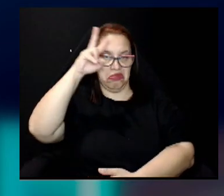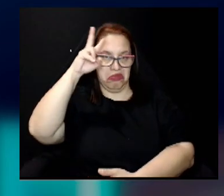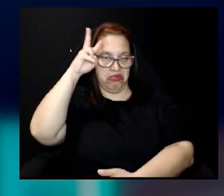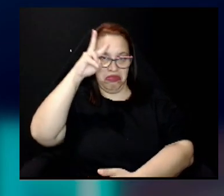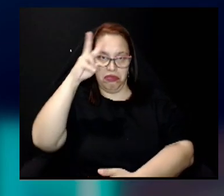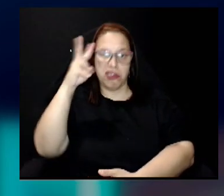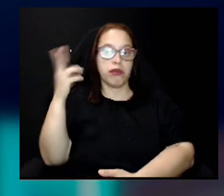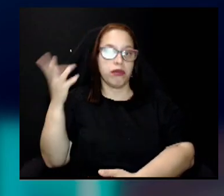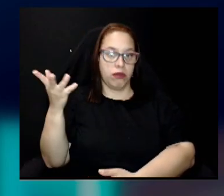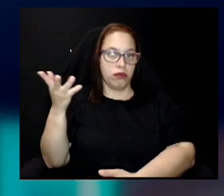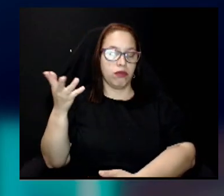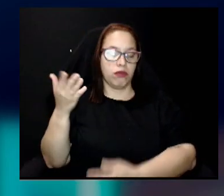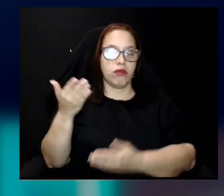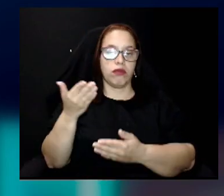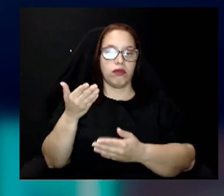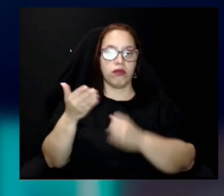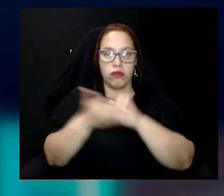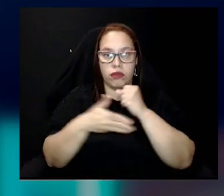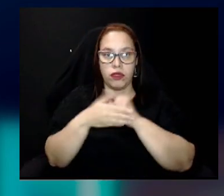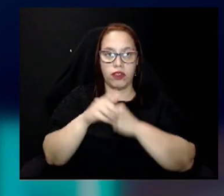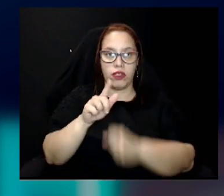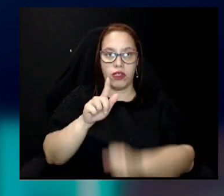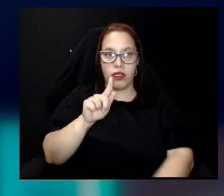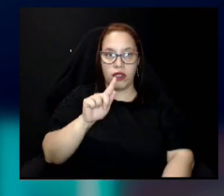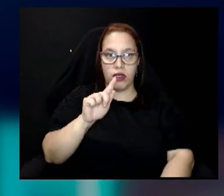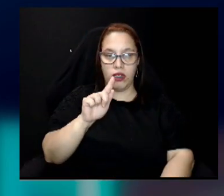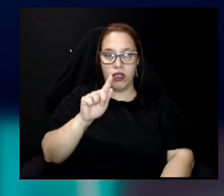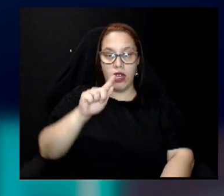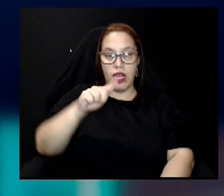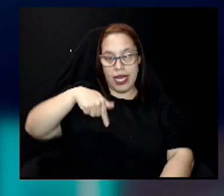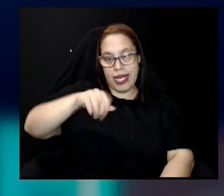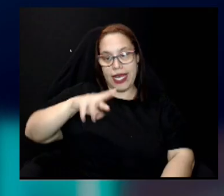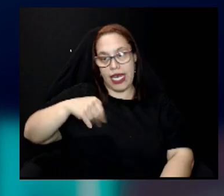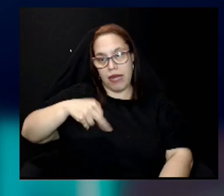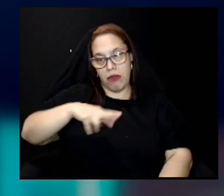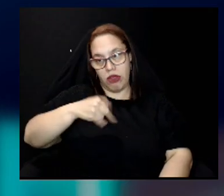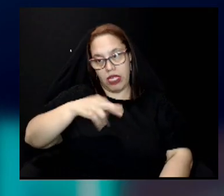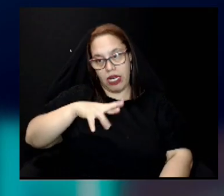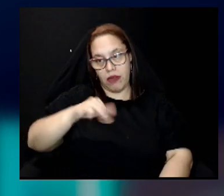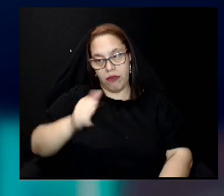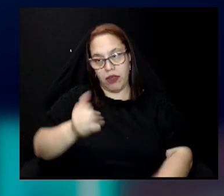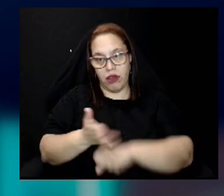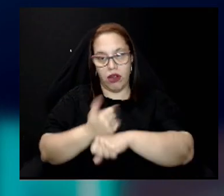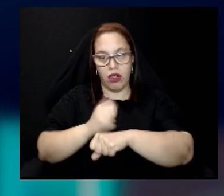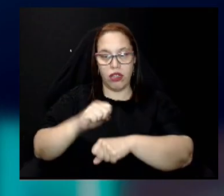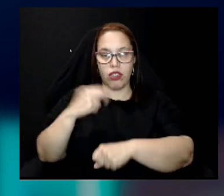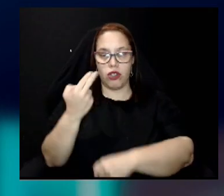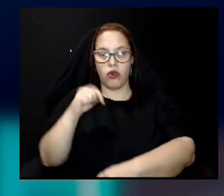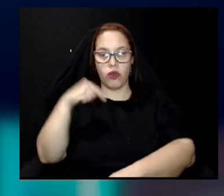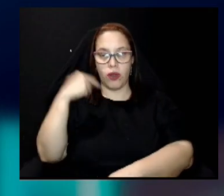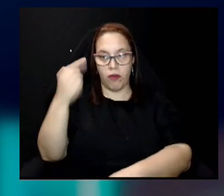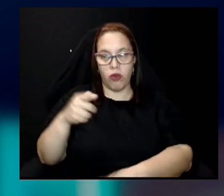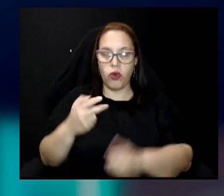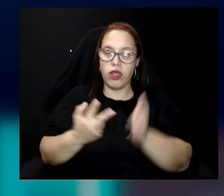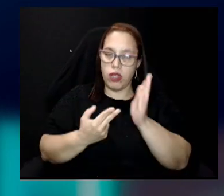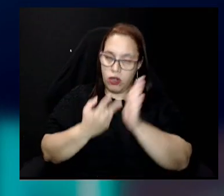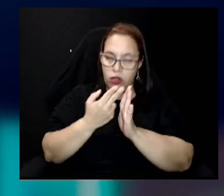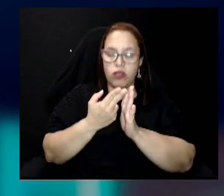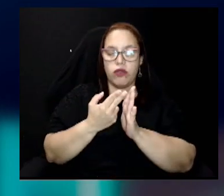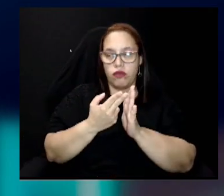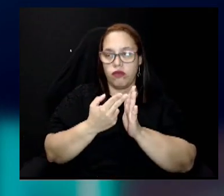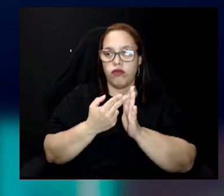é baseado em quimioterapia, né, que pode ser feita antes ou depois da cirurgia. Isso é uma